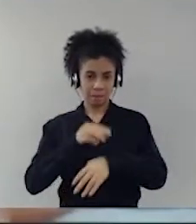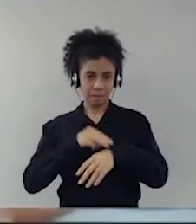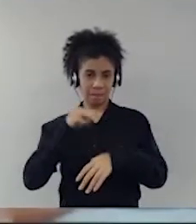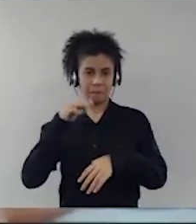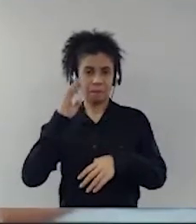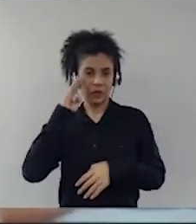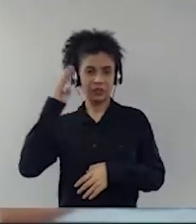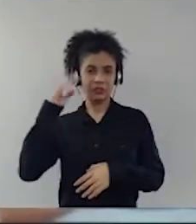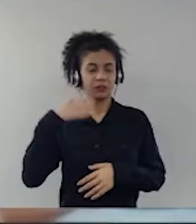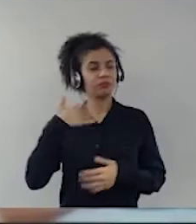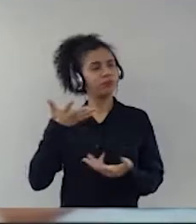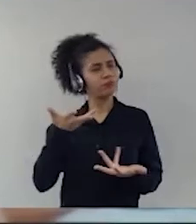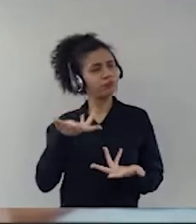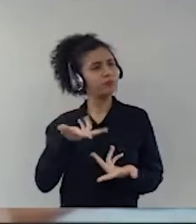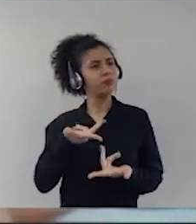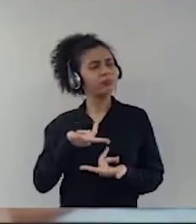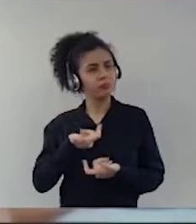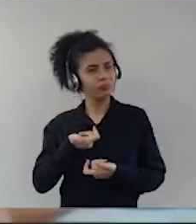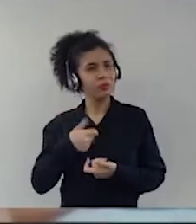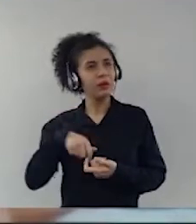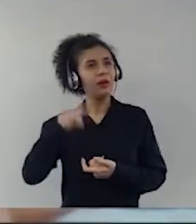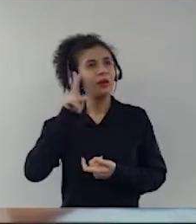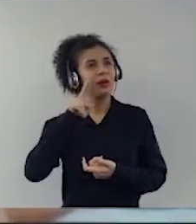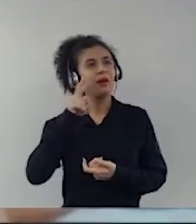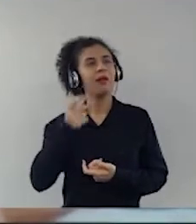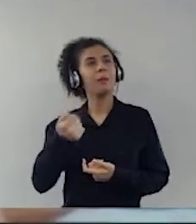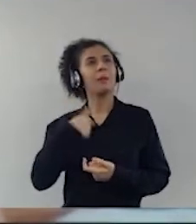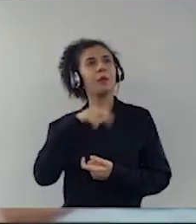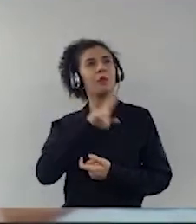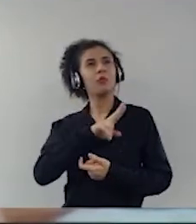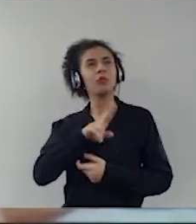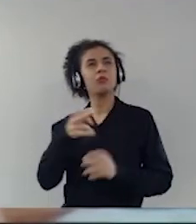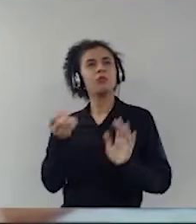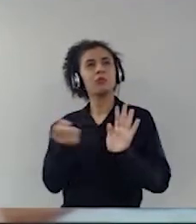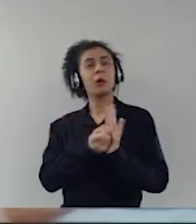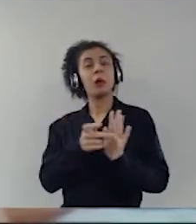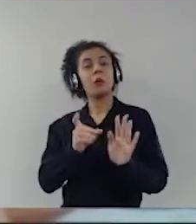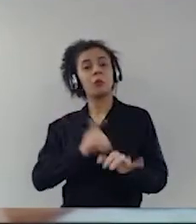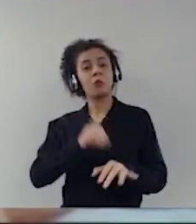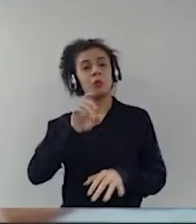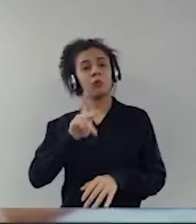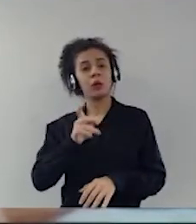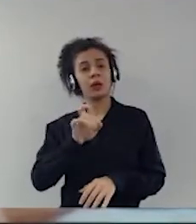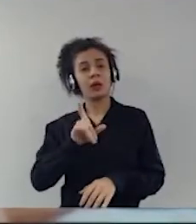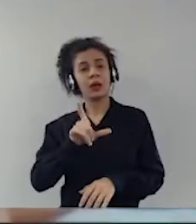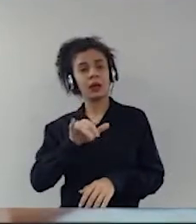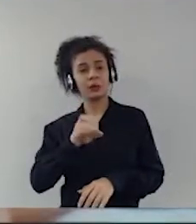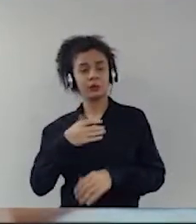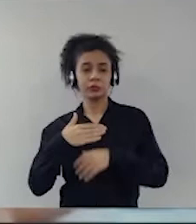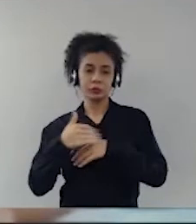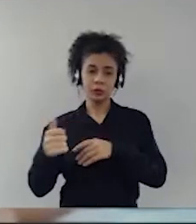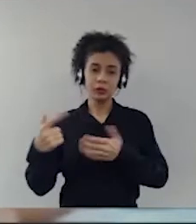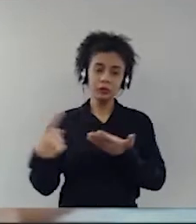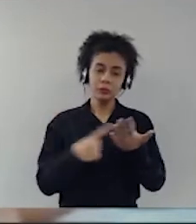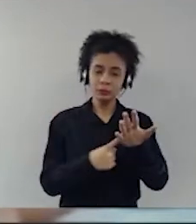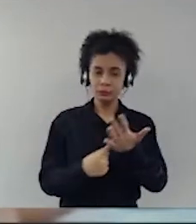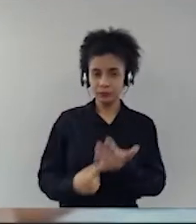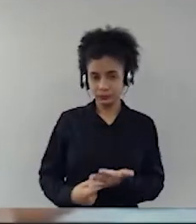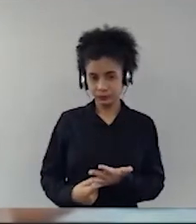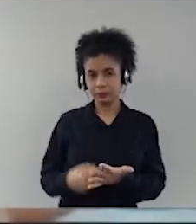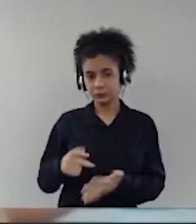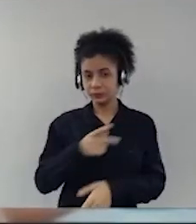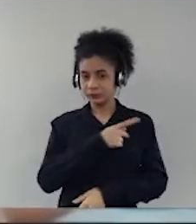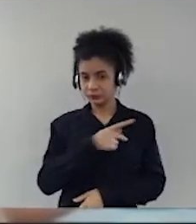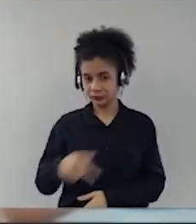muito honrada pela lembrança do meu nome, pelo doutor Hélio, que me fez pessoalmente o convite. O doutor Hélio,